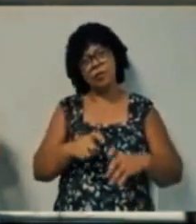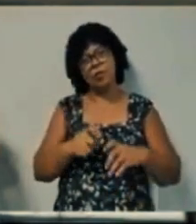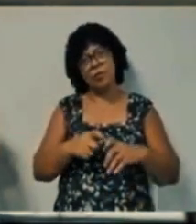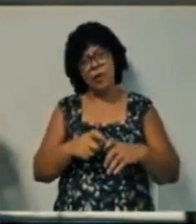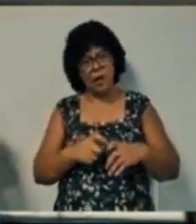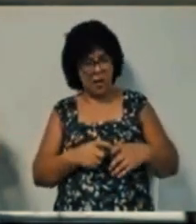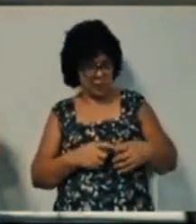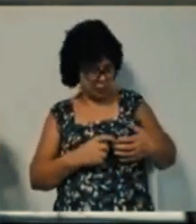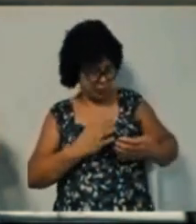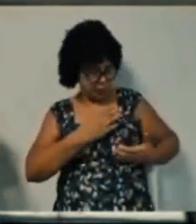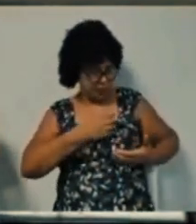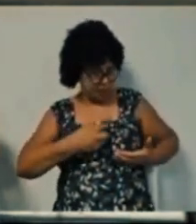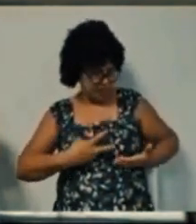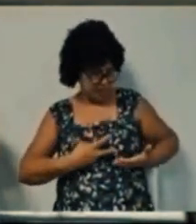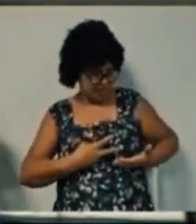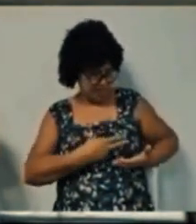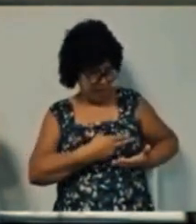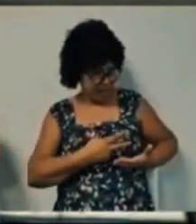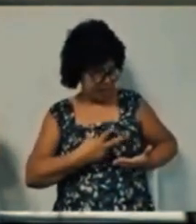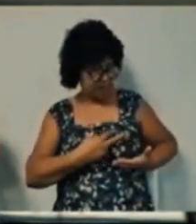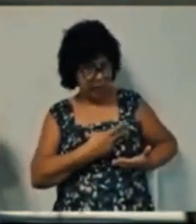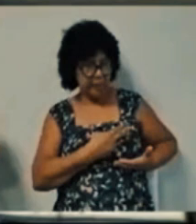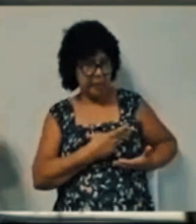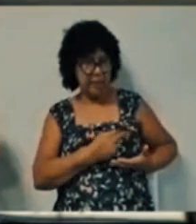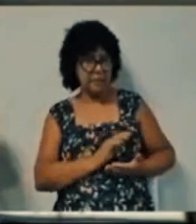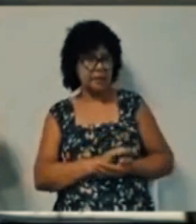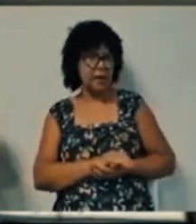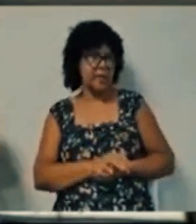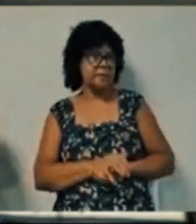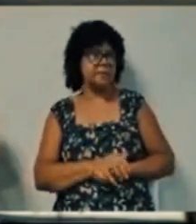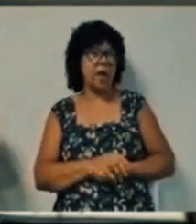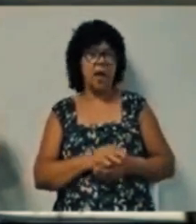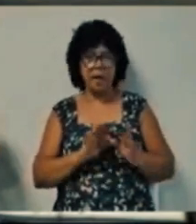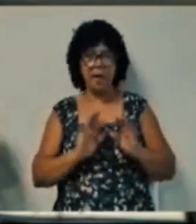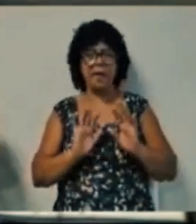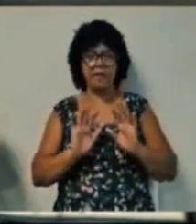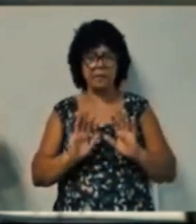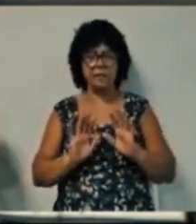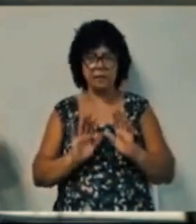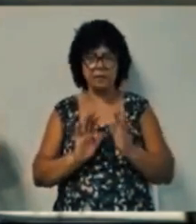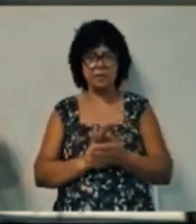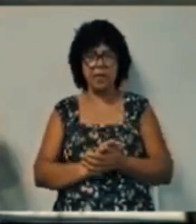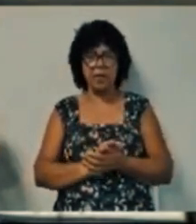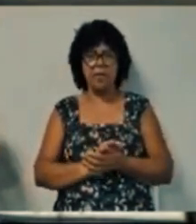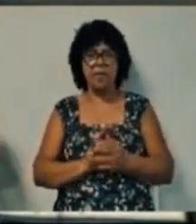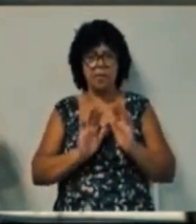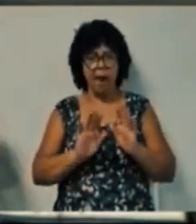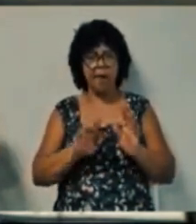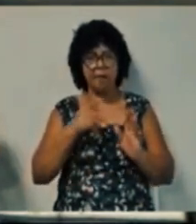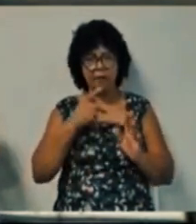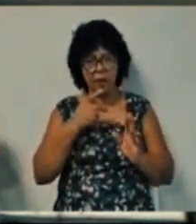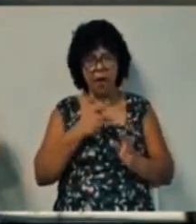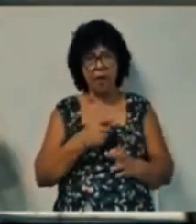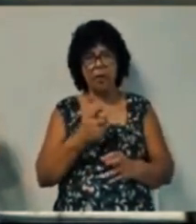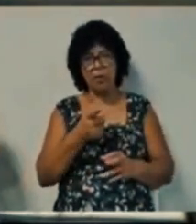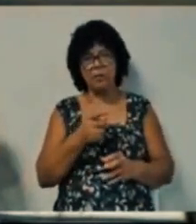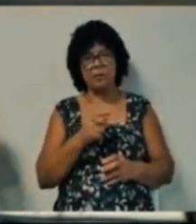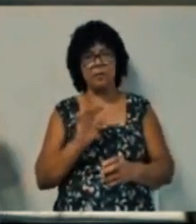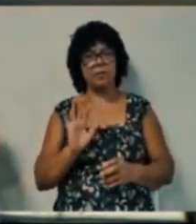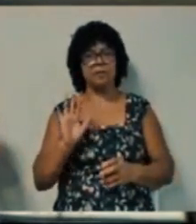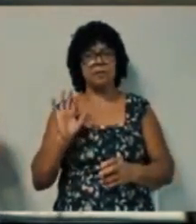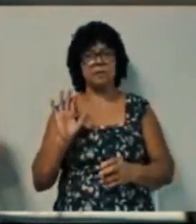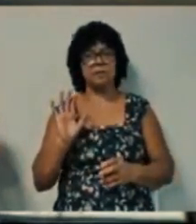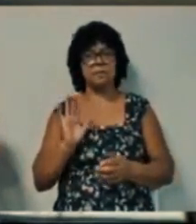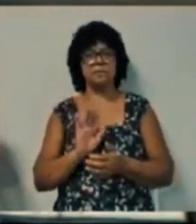disse: ah, sim, irmã Cátia, tudo bem, compreensível, imagine. Mas eu vou dizer uma coisa para a irmã.